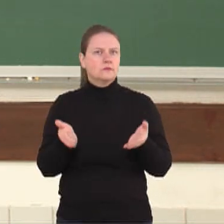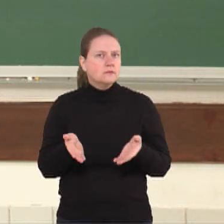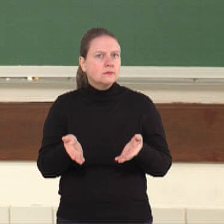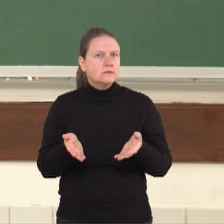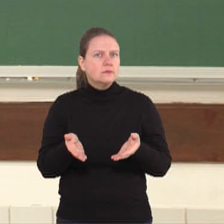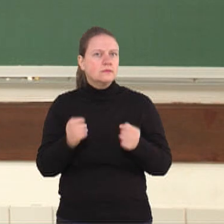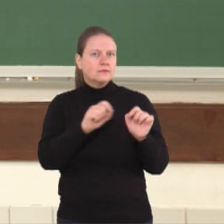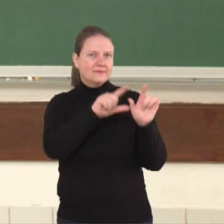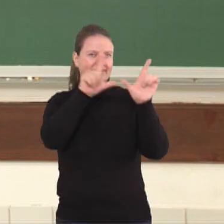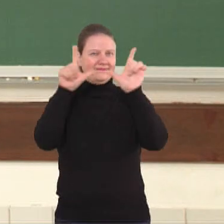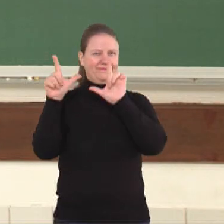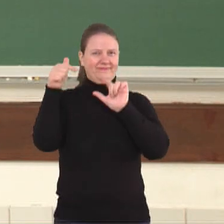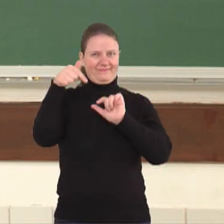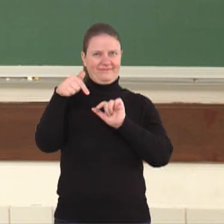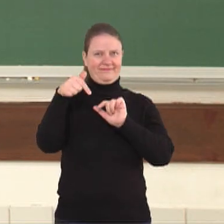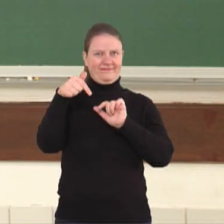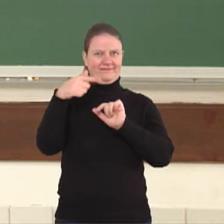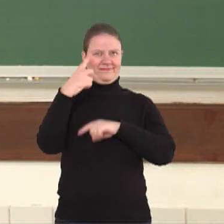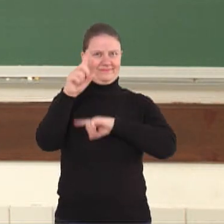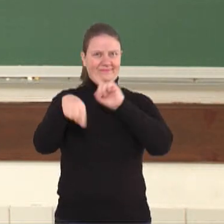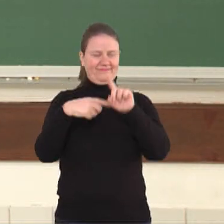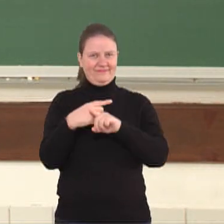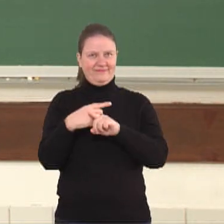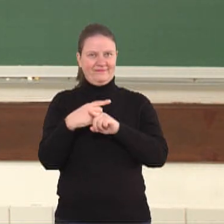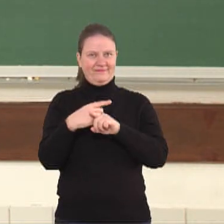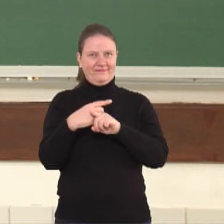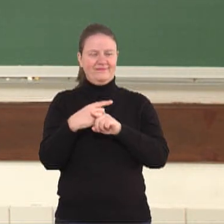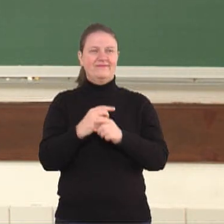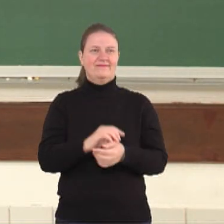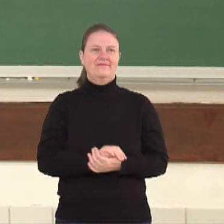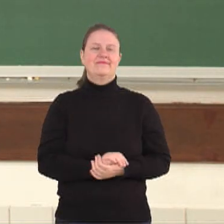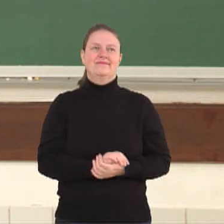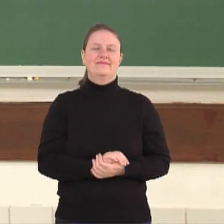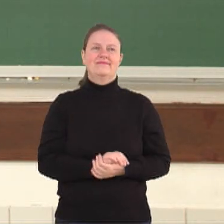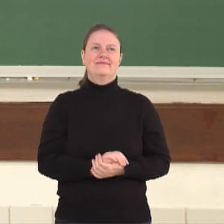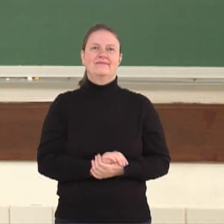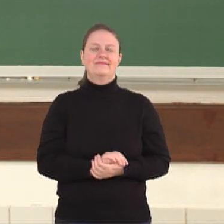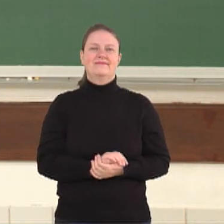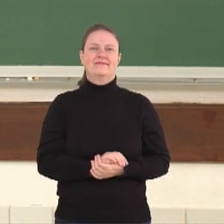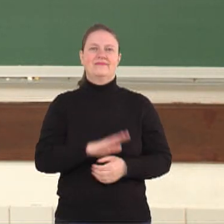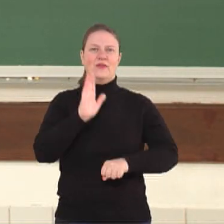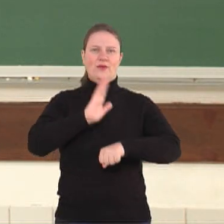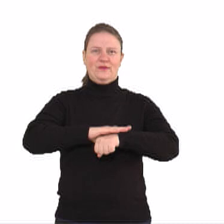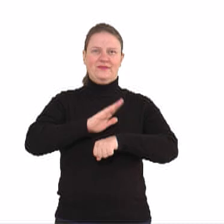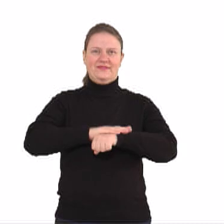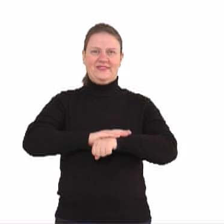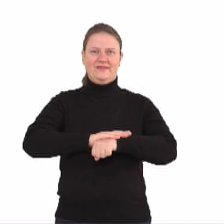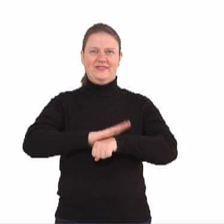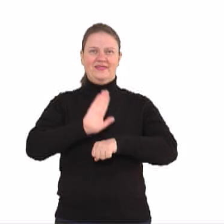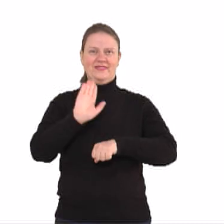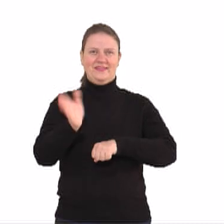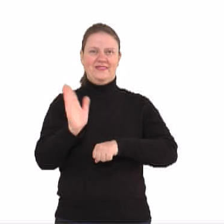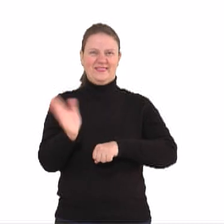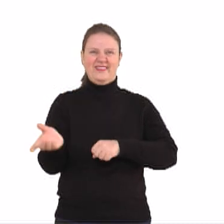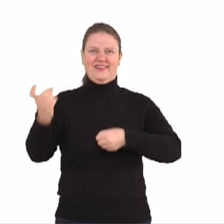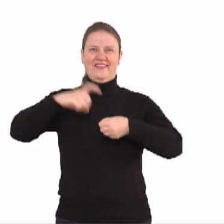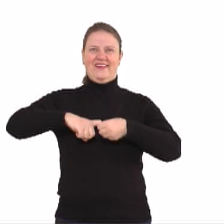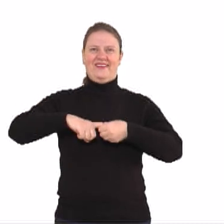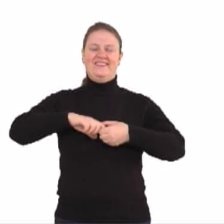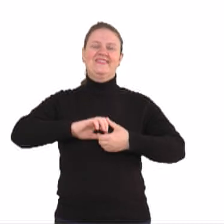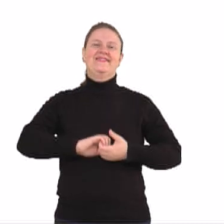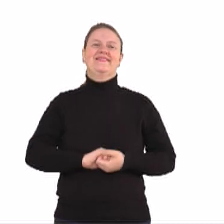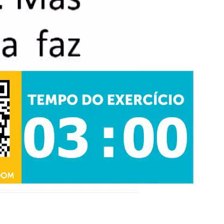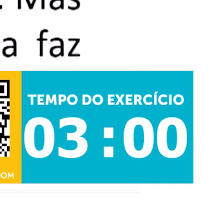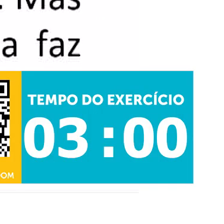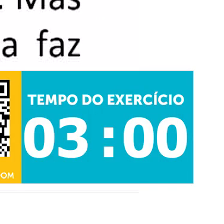o slide 7 para você analisar de novo, fazer o mesmo exercício aqui comigo. Vou te dar um tempinho, tá? Daí eu já volto. Até